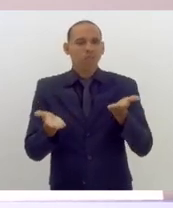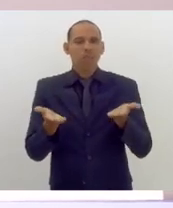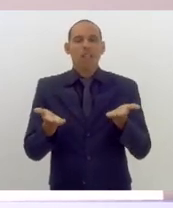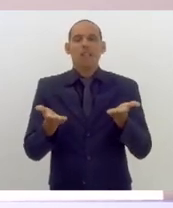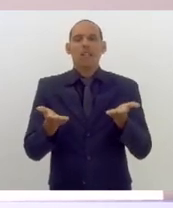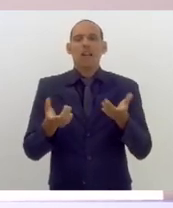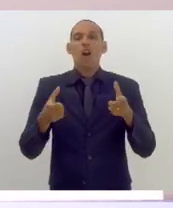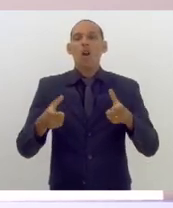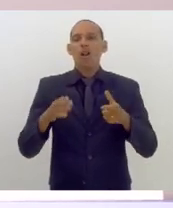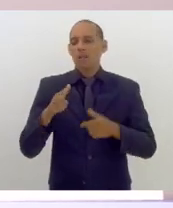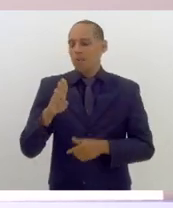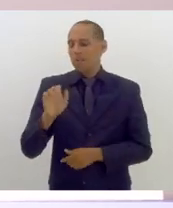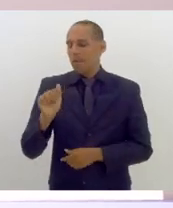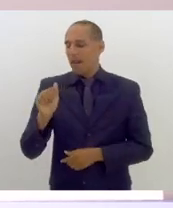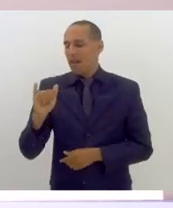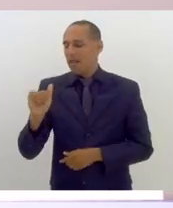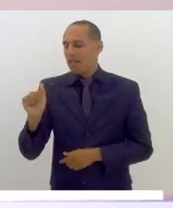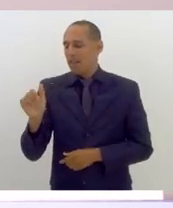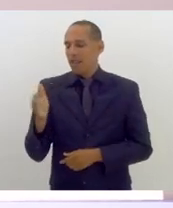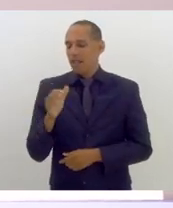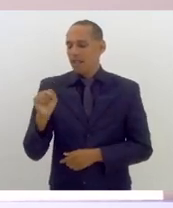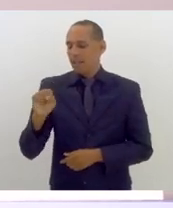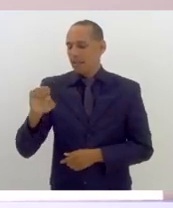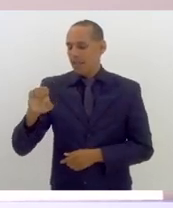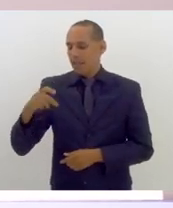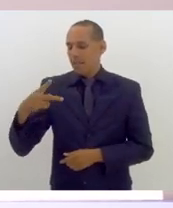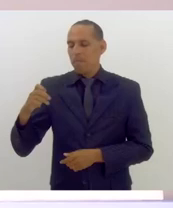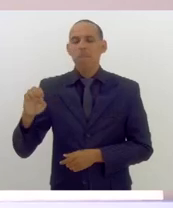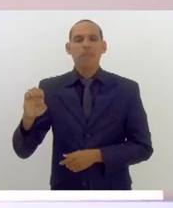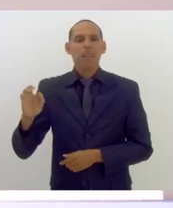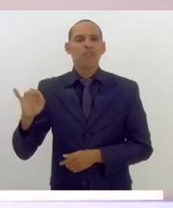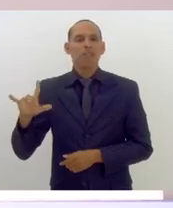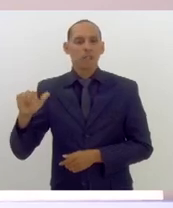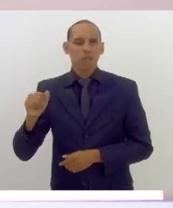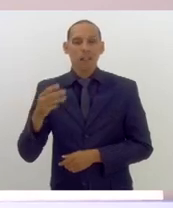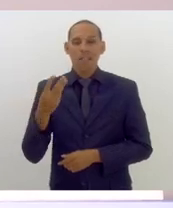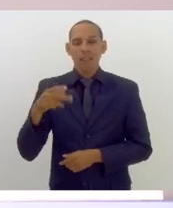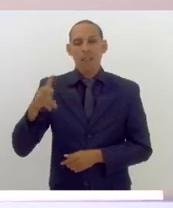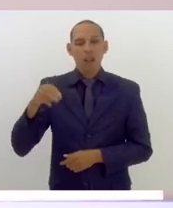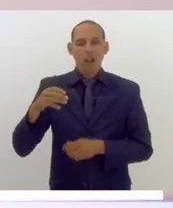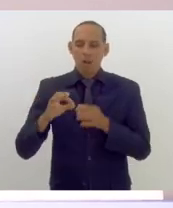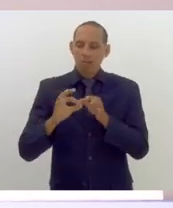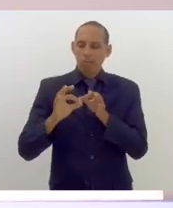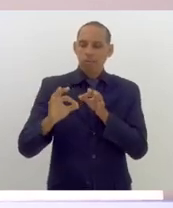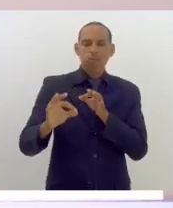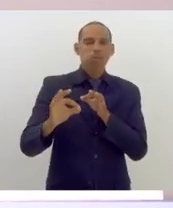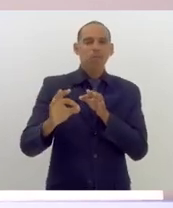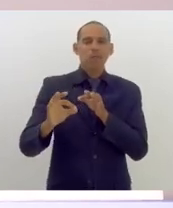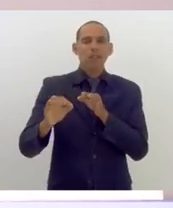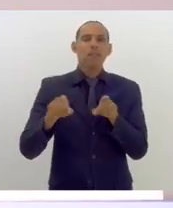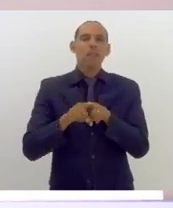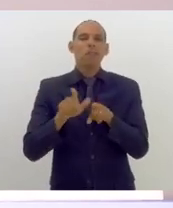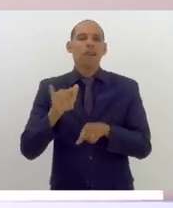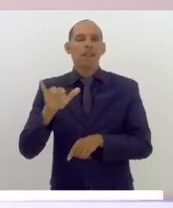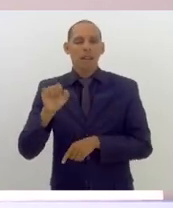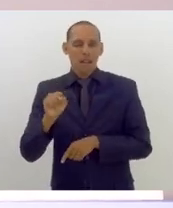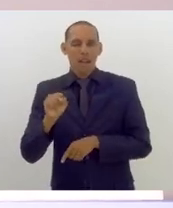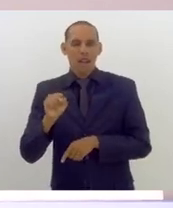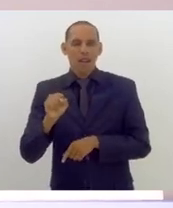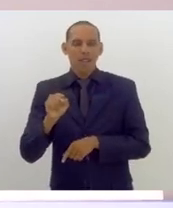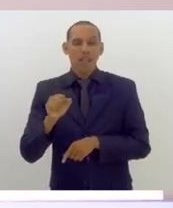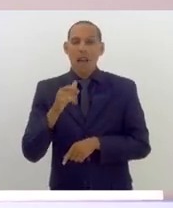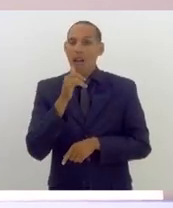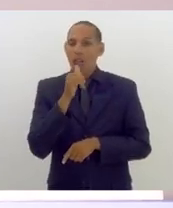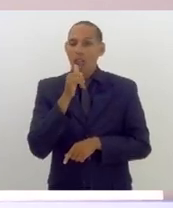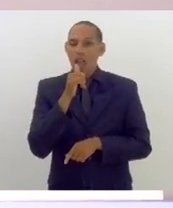Km da Costa e mais uma unidade responsável pela abastecê-la de gás elas são conectadas por marinhos de